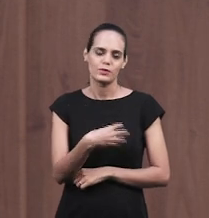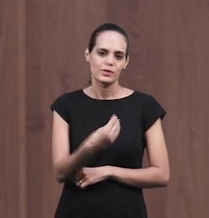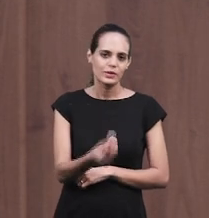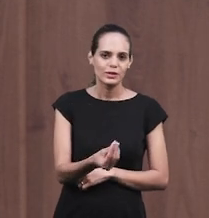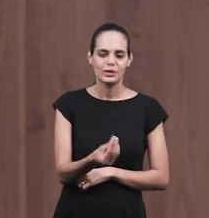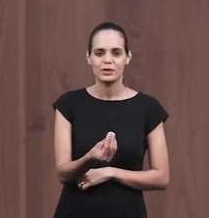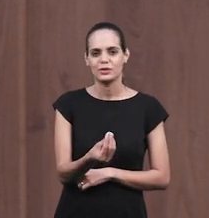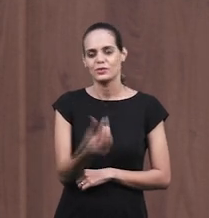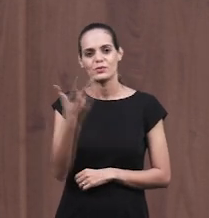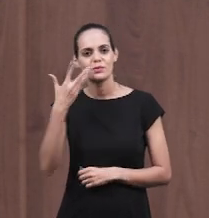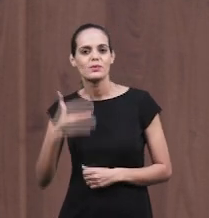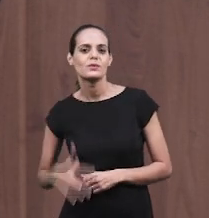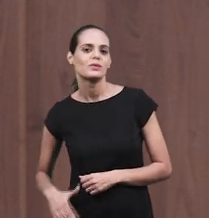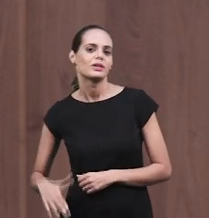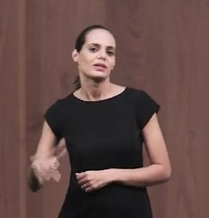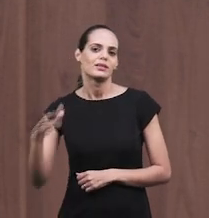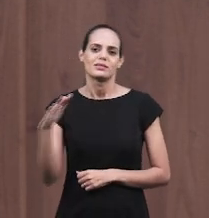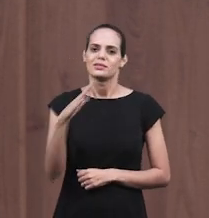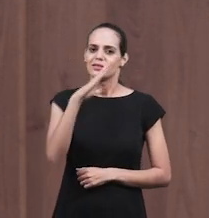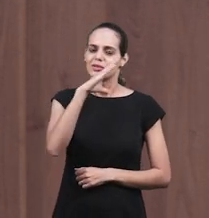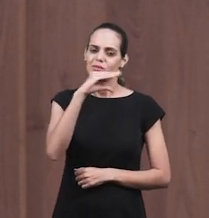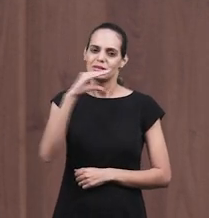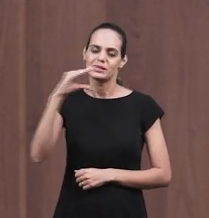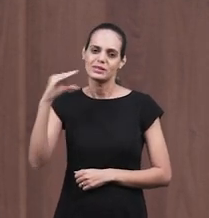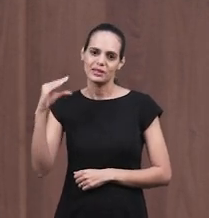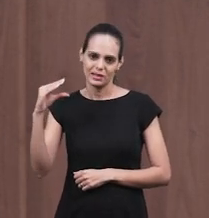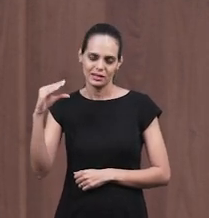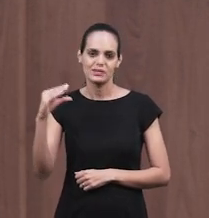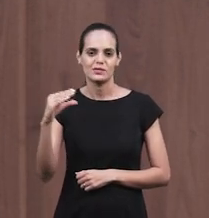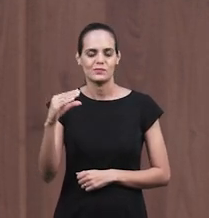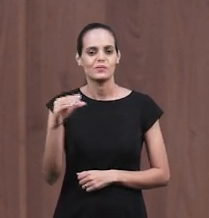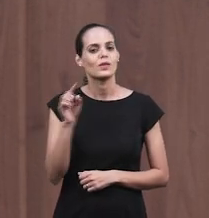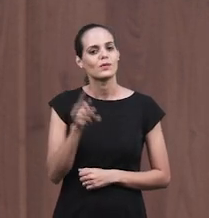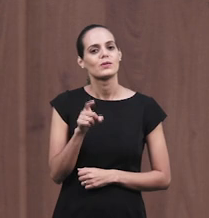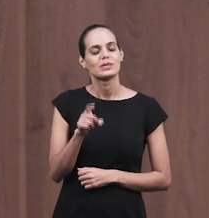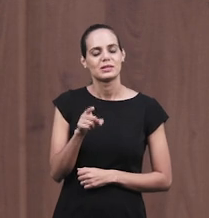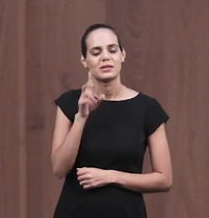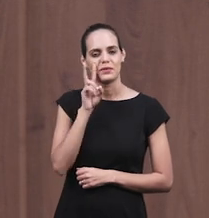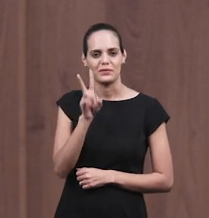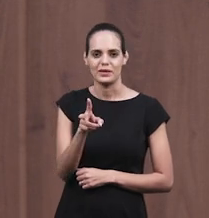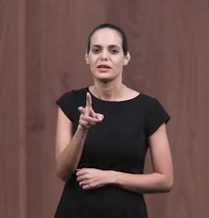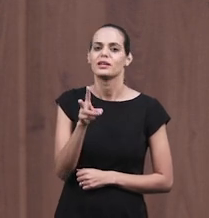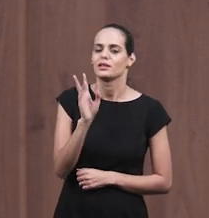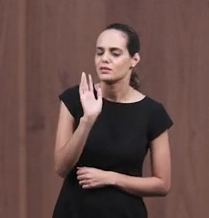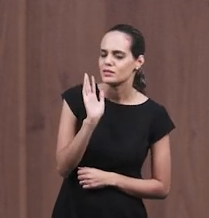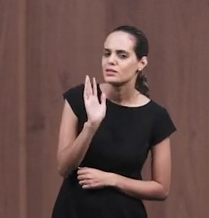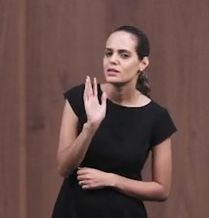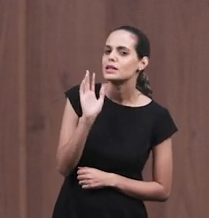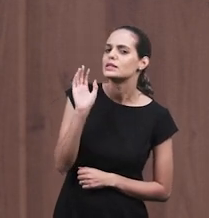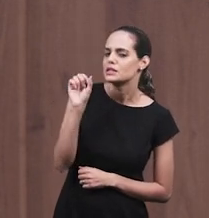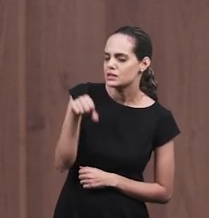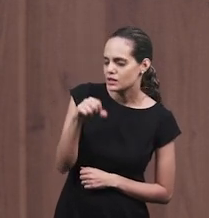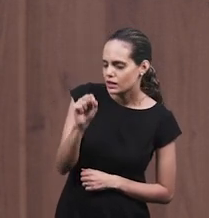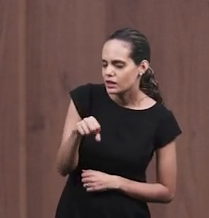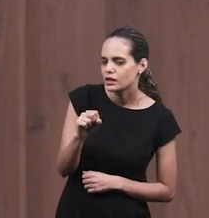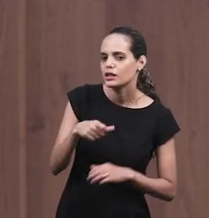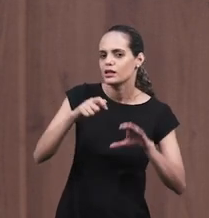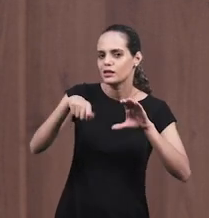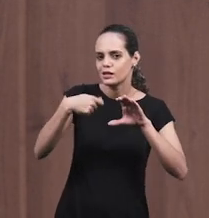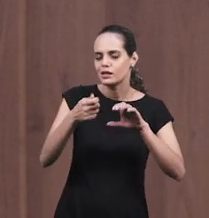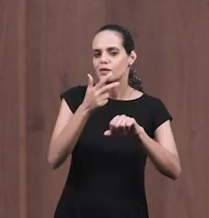enviou, ou do seu filho, da criança, do jovem, do intermediário, adolescente, para você ter ideia de que o seu vídeo